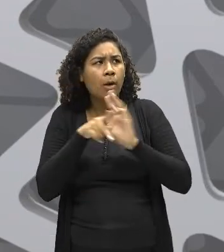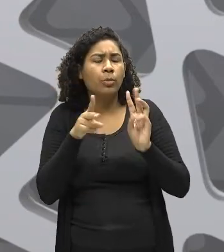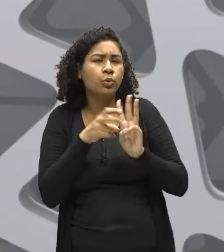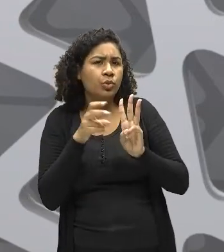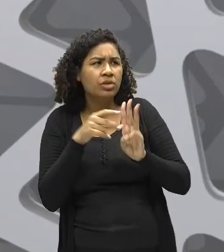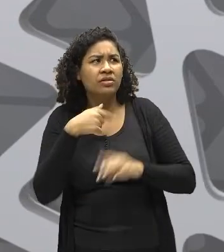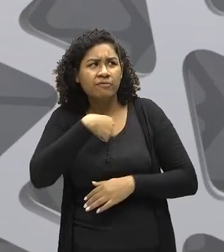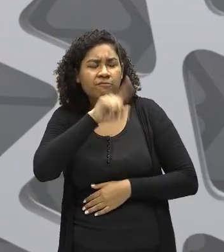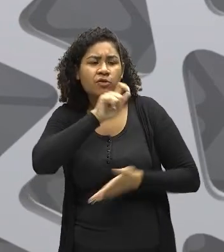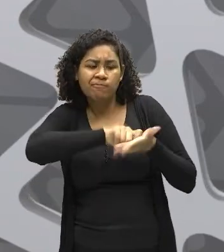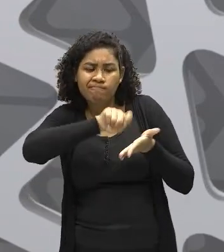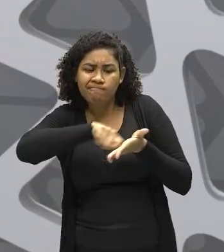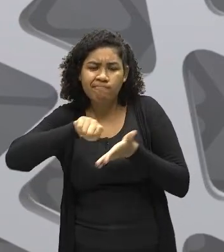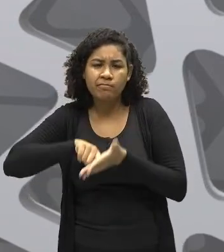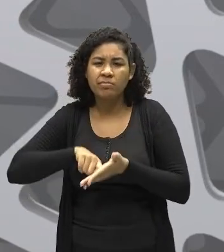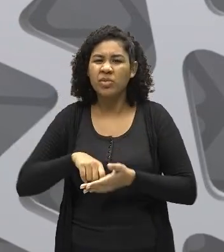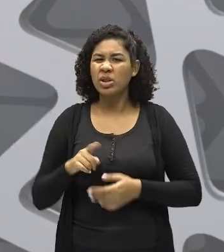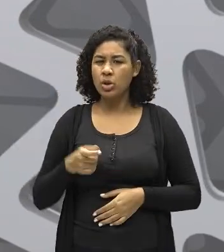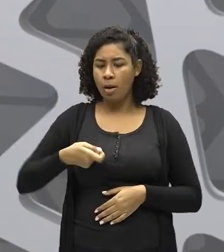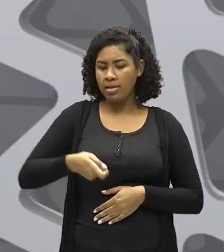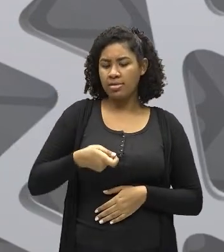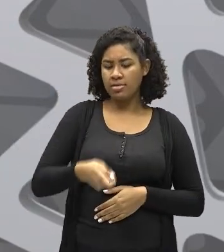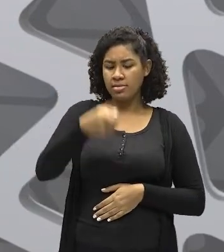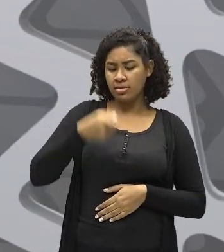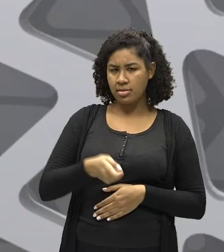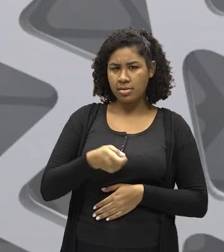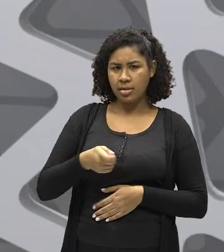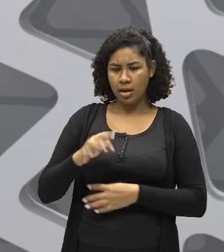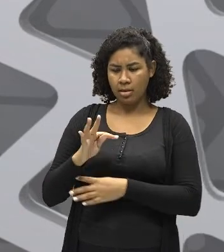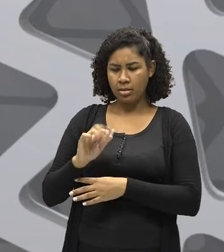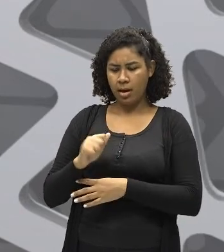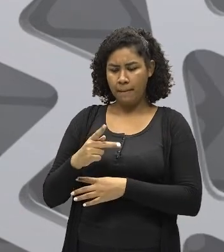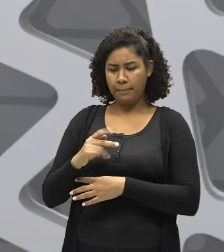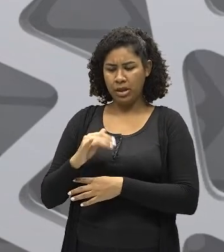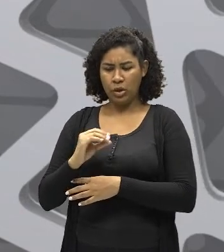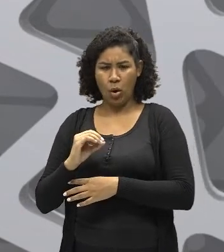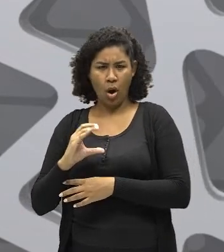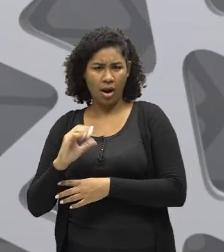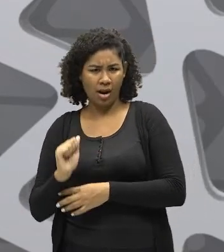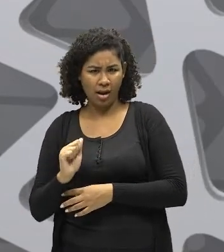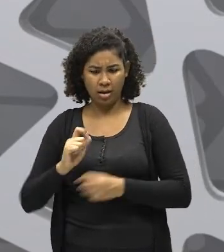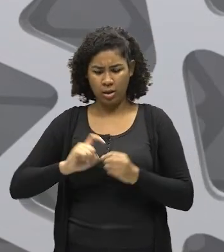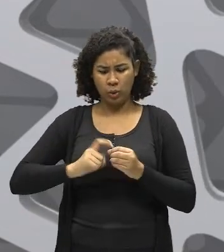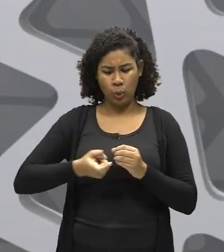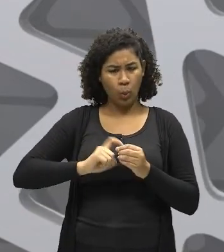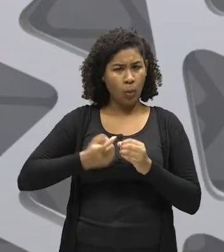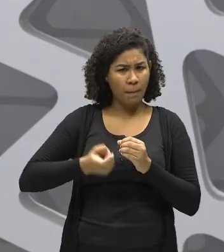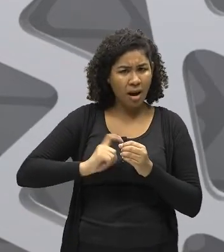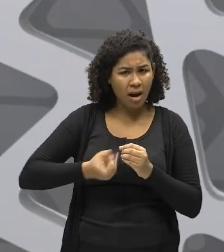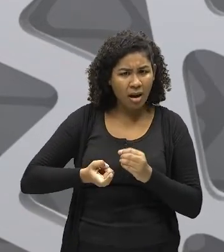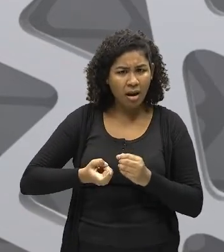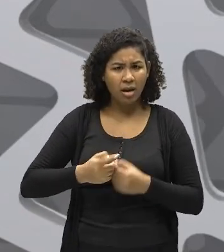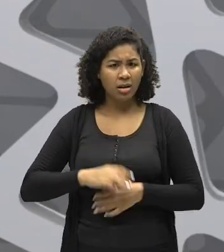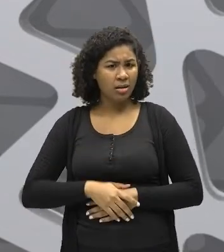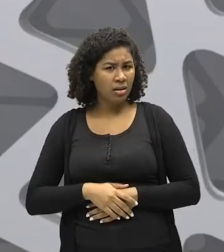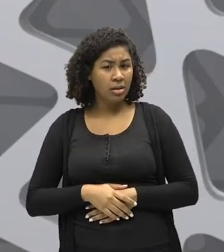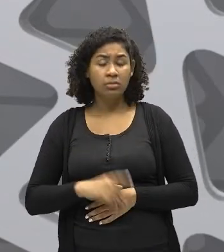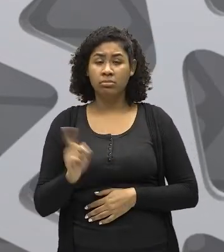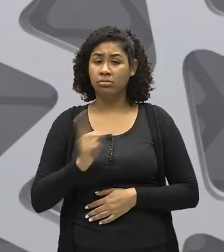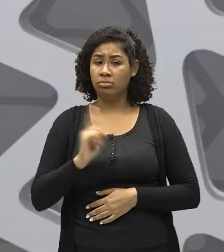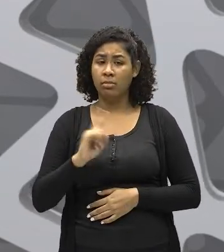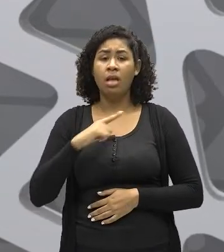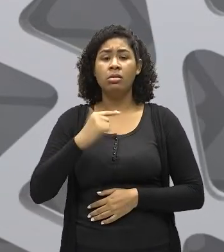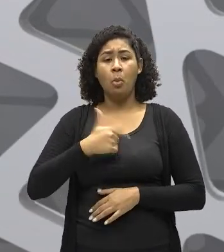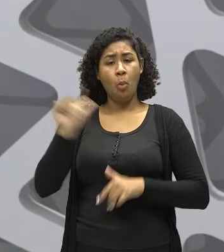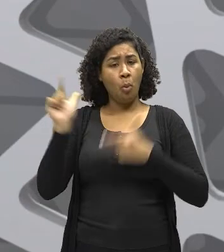não é? Porque não é só tapioca, tucumã, pupunha, o que mais? Estão pensando aí? Eu tenho certeza que